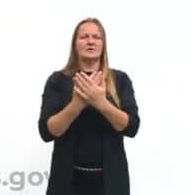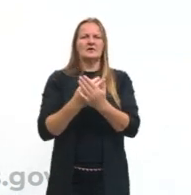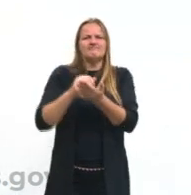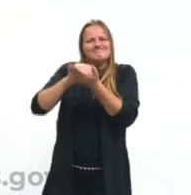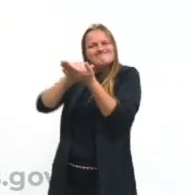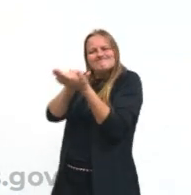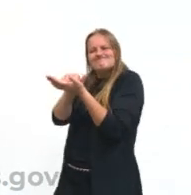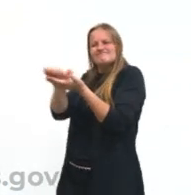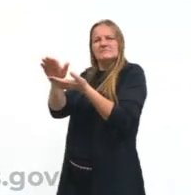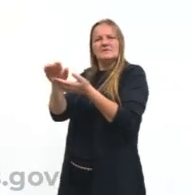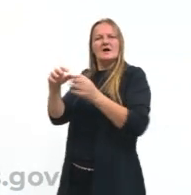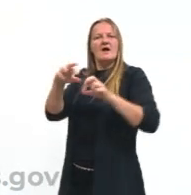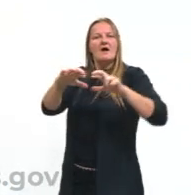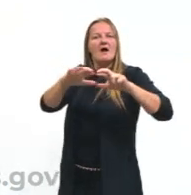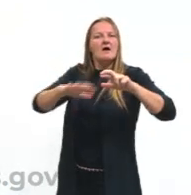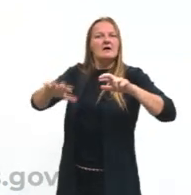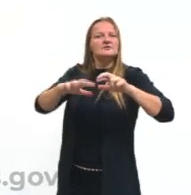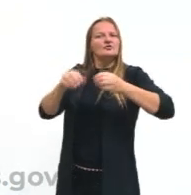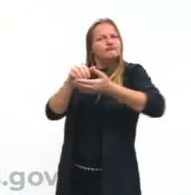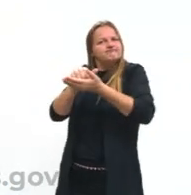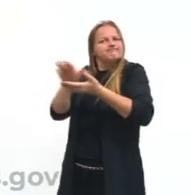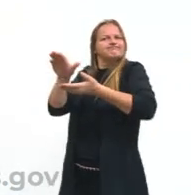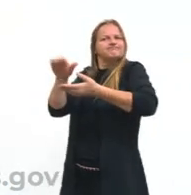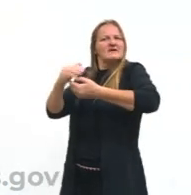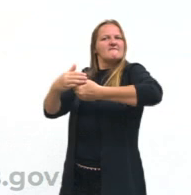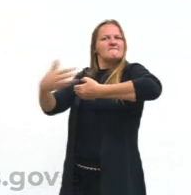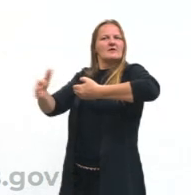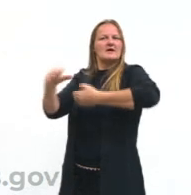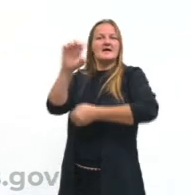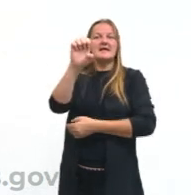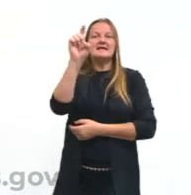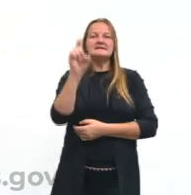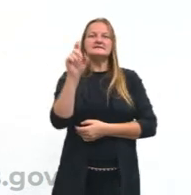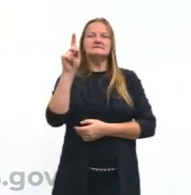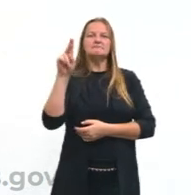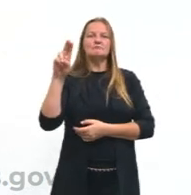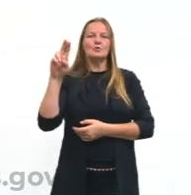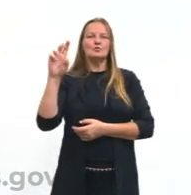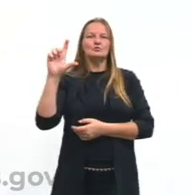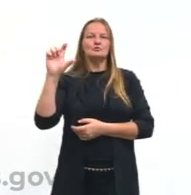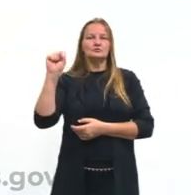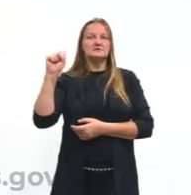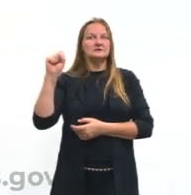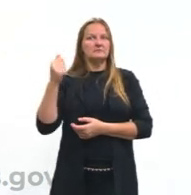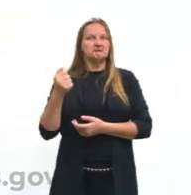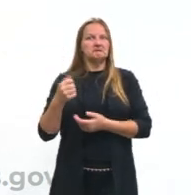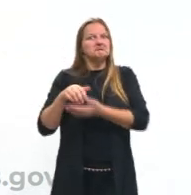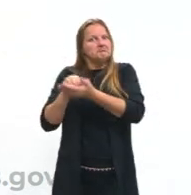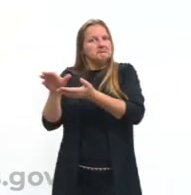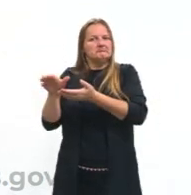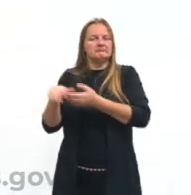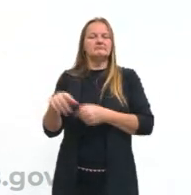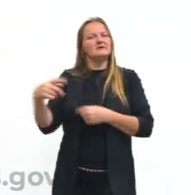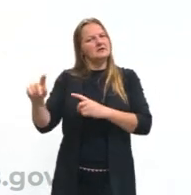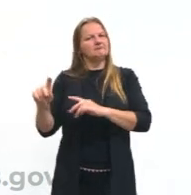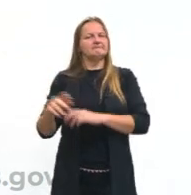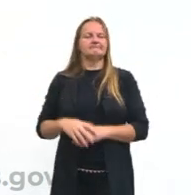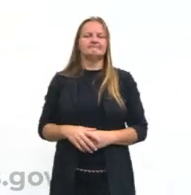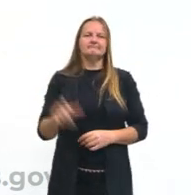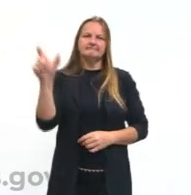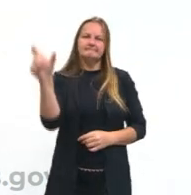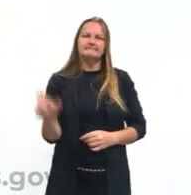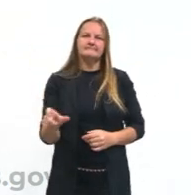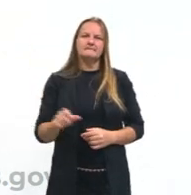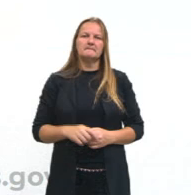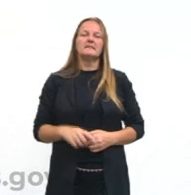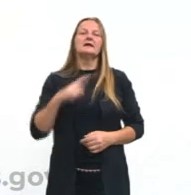expulsa da região aqui de de Samus que era essa região do Sul da Itália bom então Pitágoras E aí todos nós já conhecemos